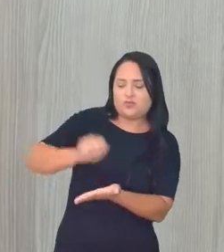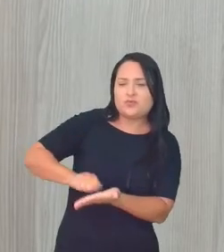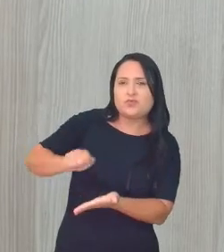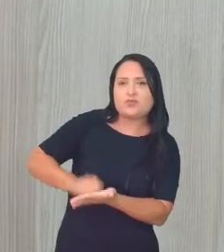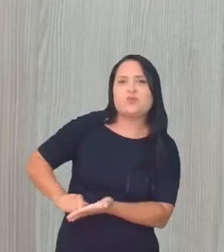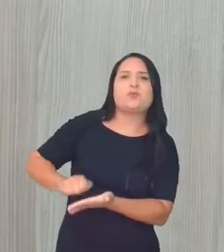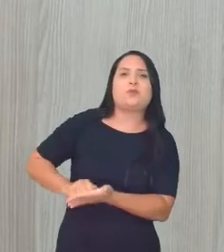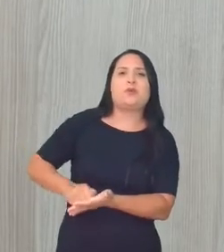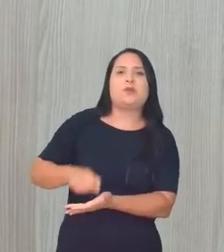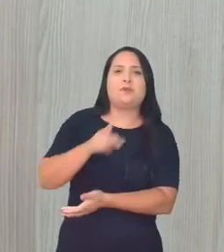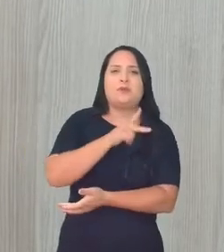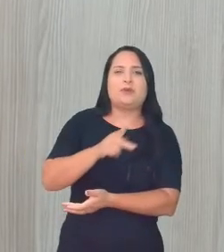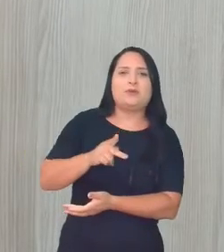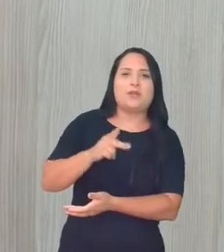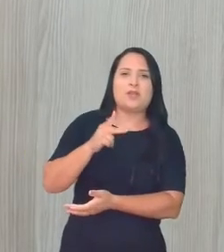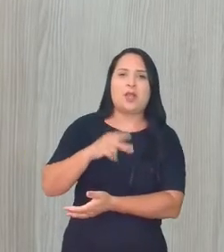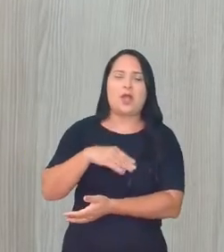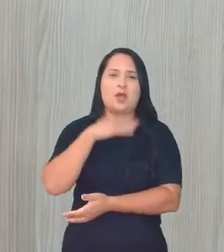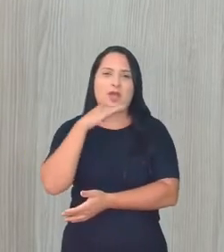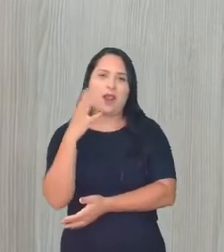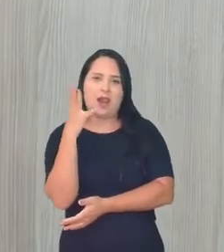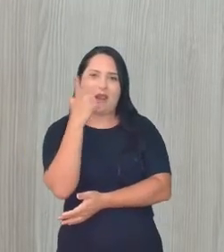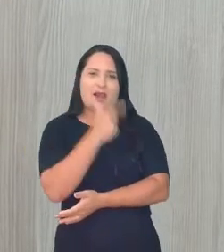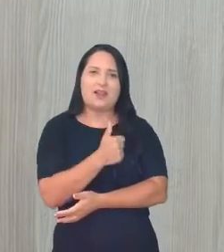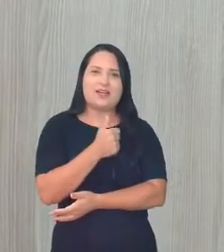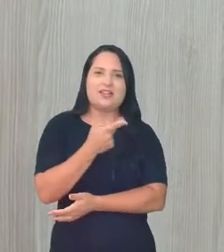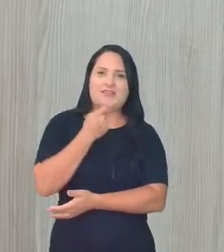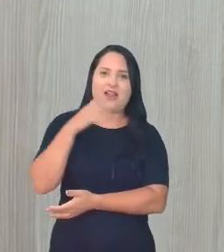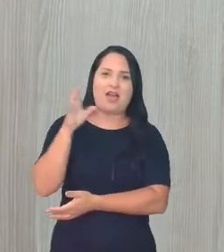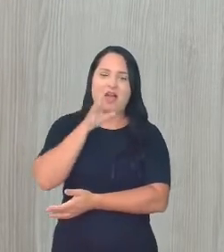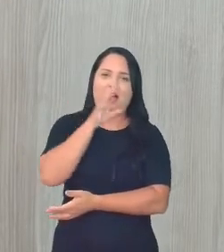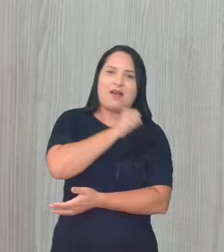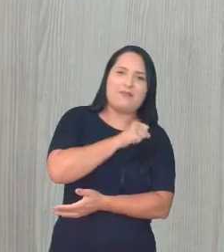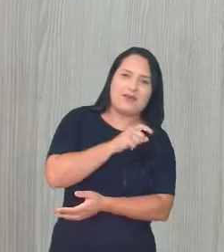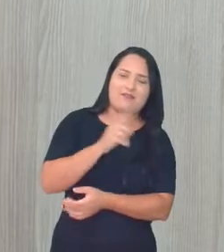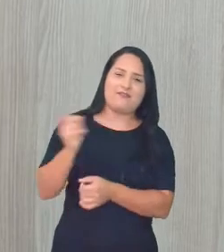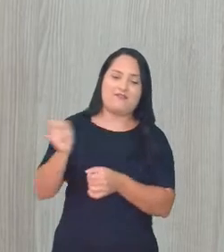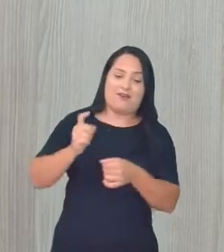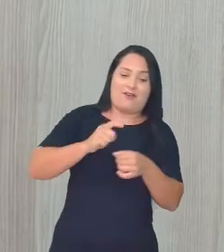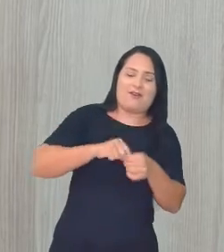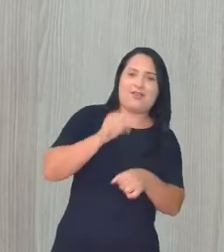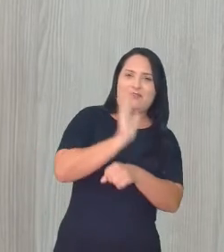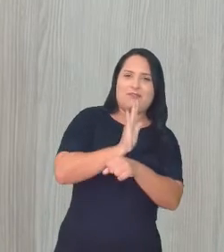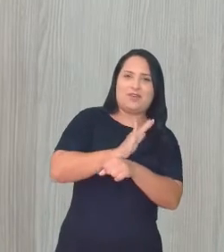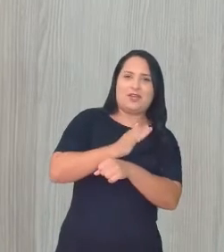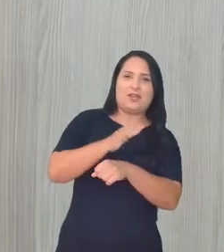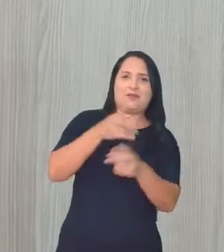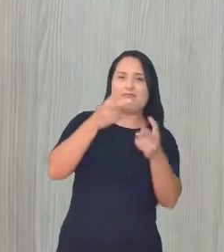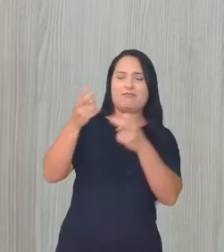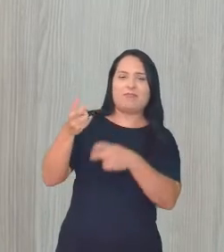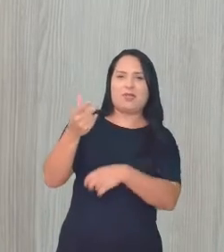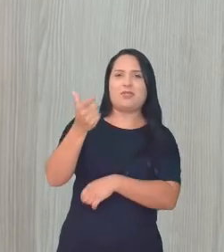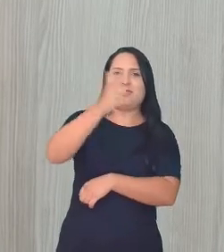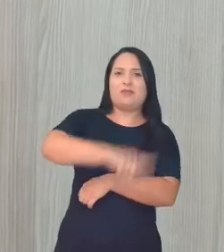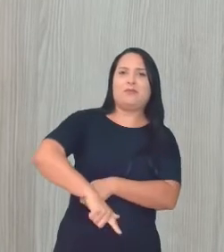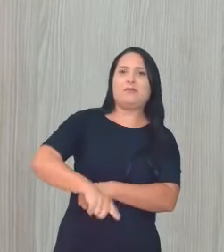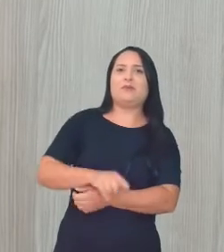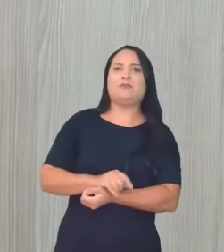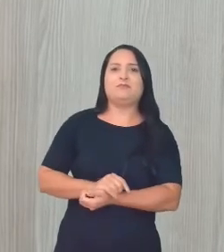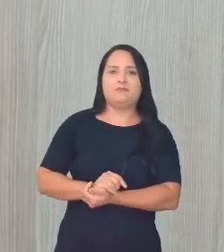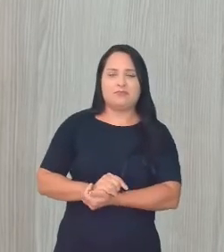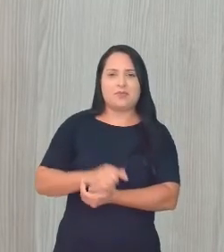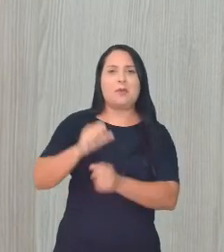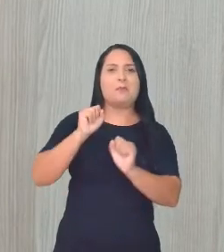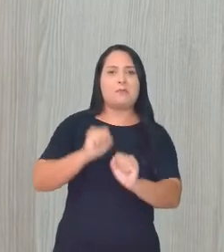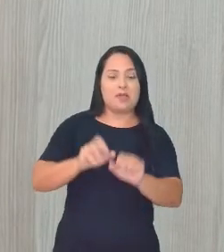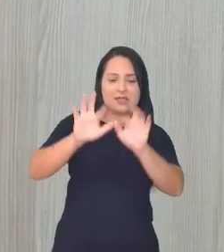eita, professor do rostinho lindo fala muito rápido. Aí volta o videozinho para escutar mais uma vez a nota. Pode deixar um